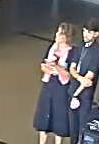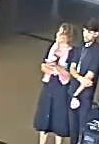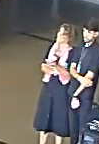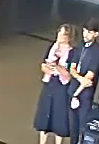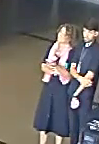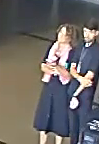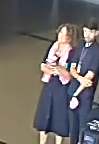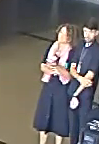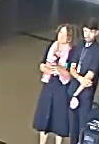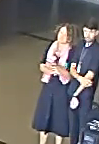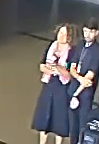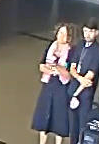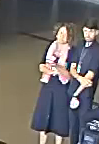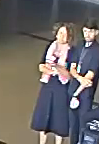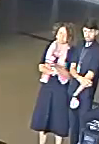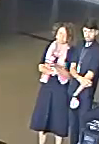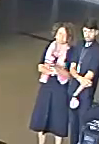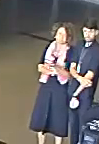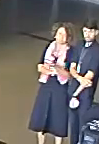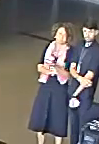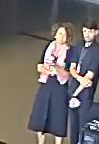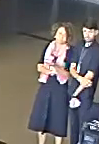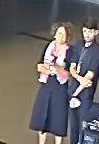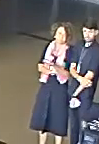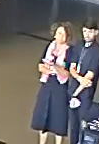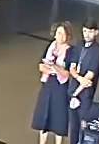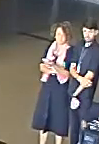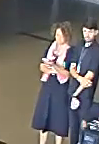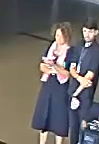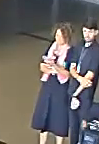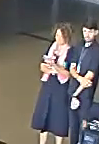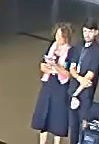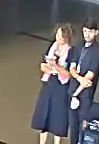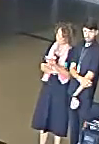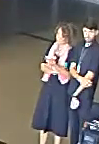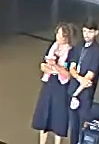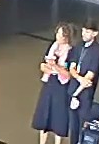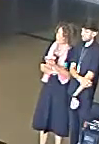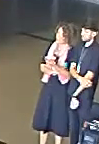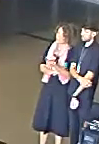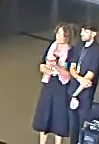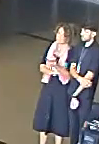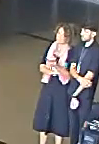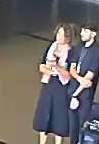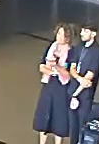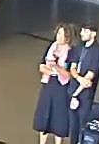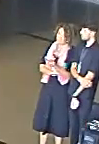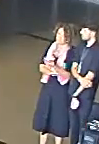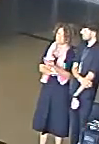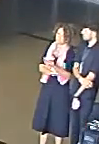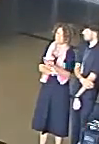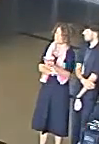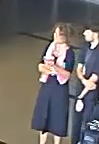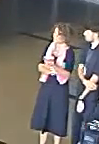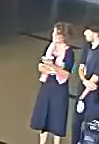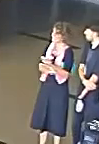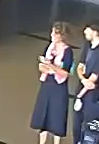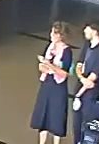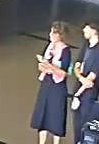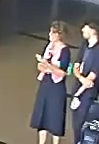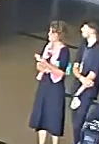respeitoso com o ser humano Isso não pode acontecer e isso eu tenho falado aqui não é discurso político